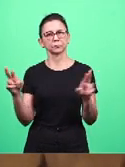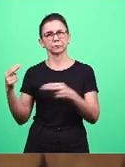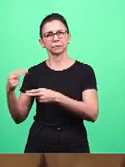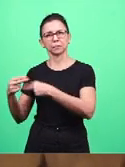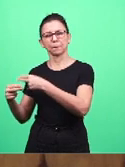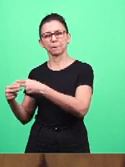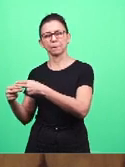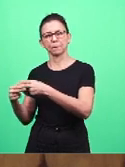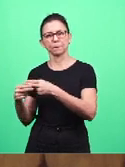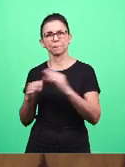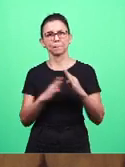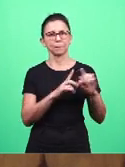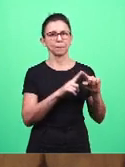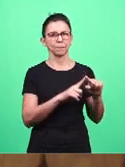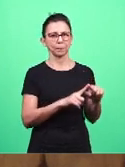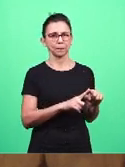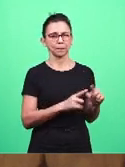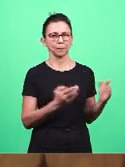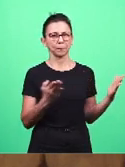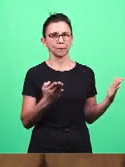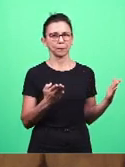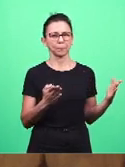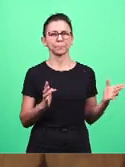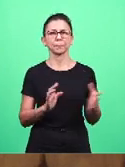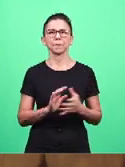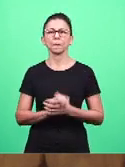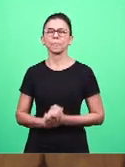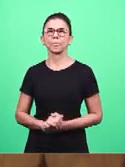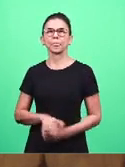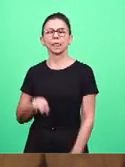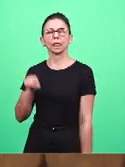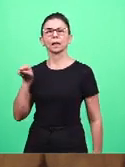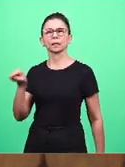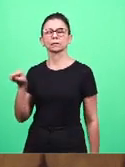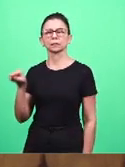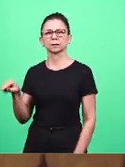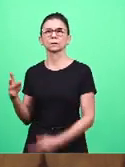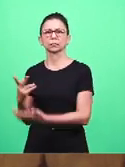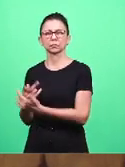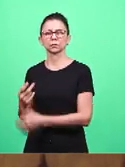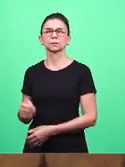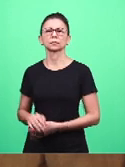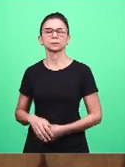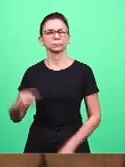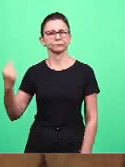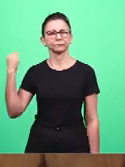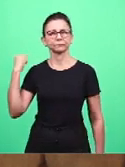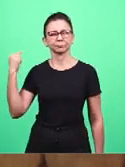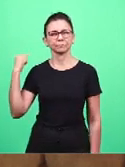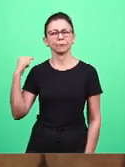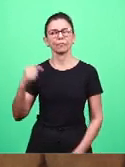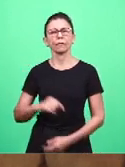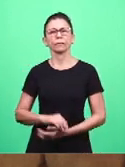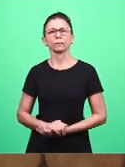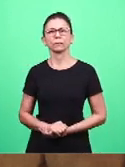nessa Escola Bíblica Dominical, o que se entende